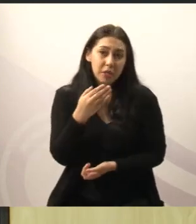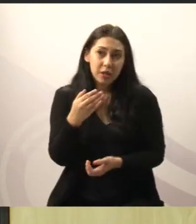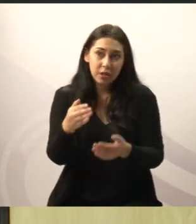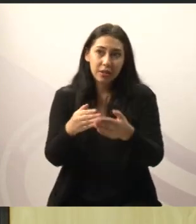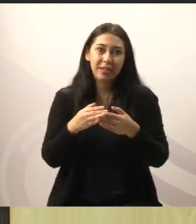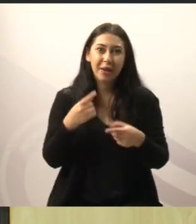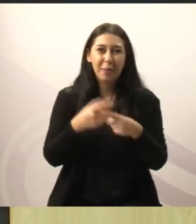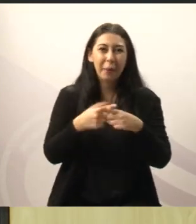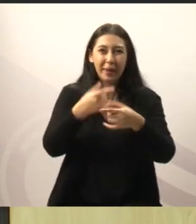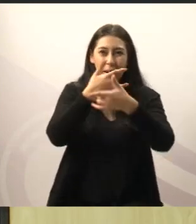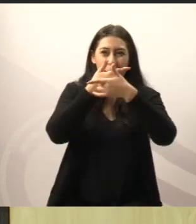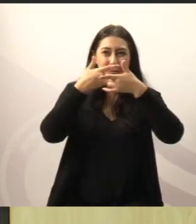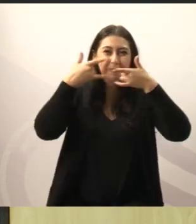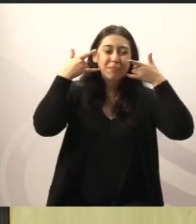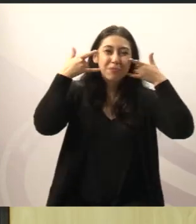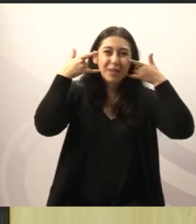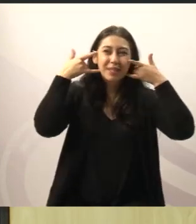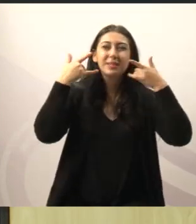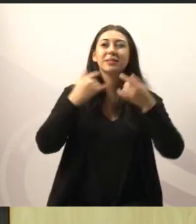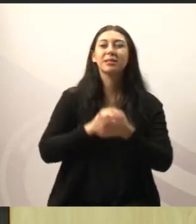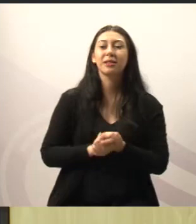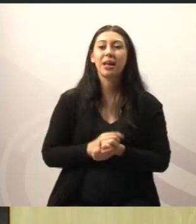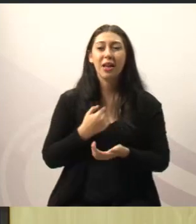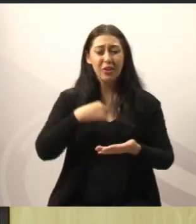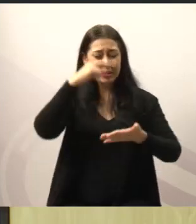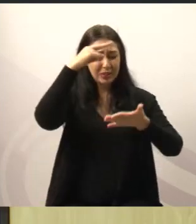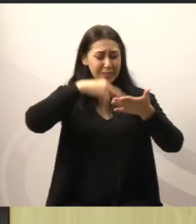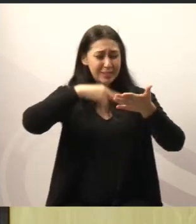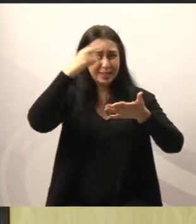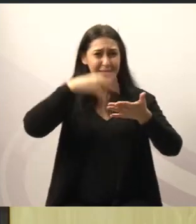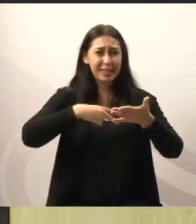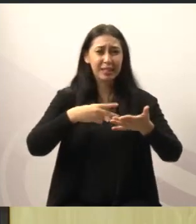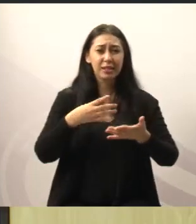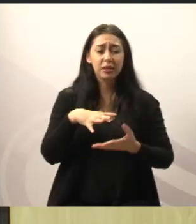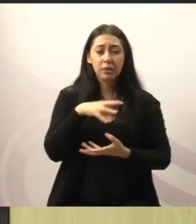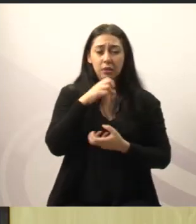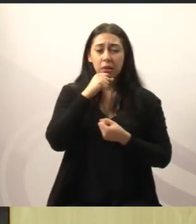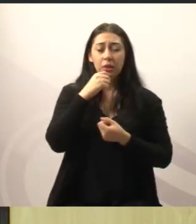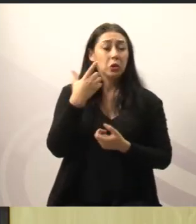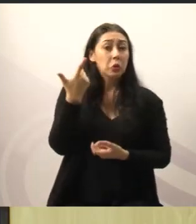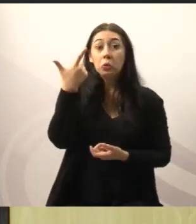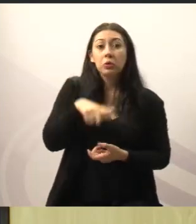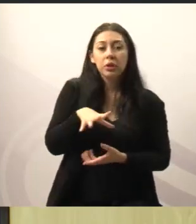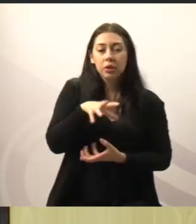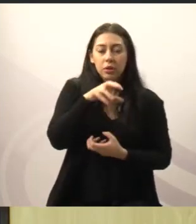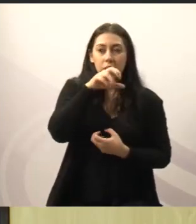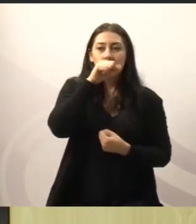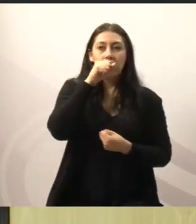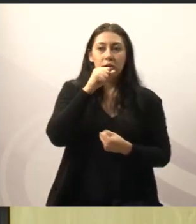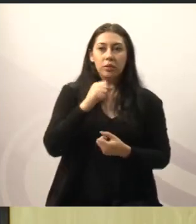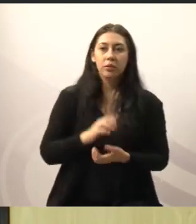máscara, porque ler esse texto está me dando falta de ar.